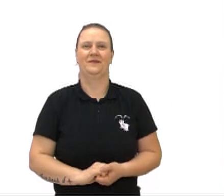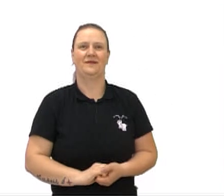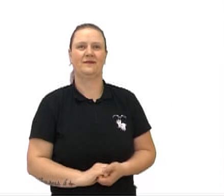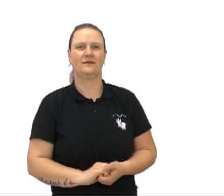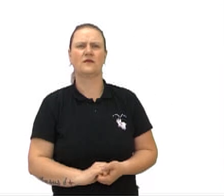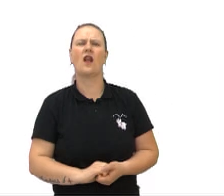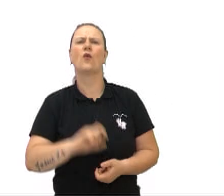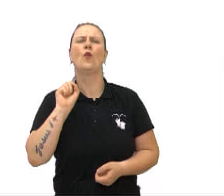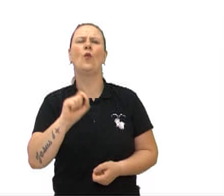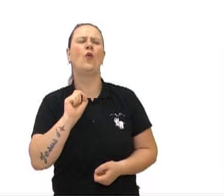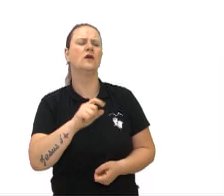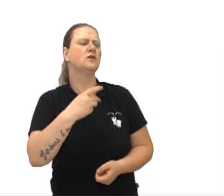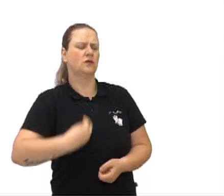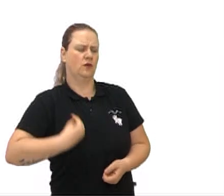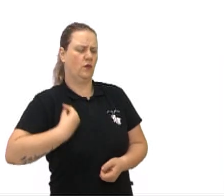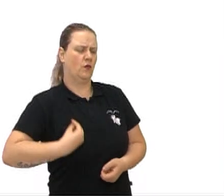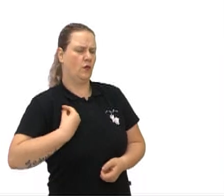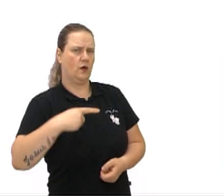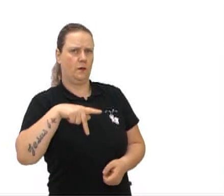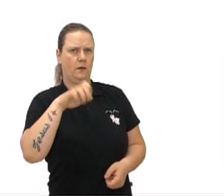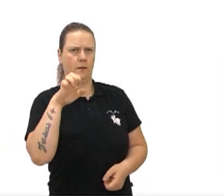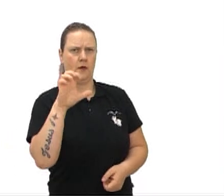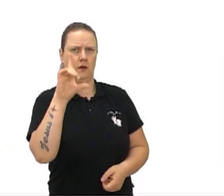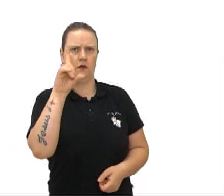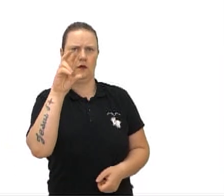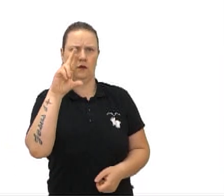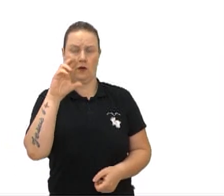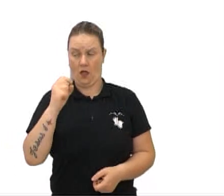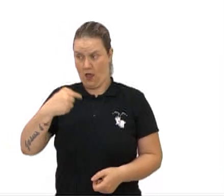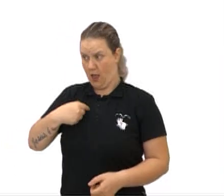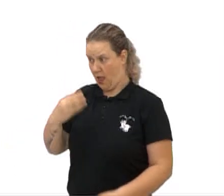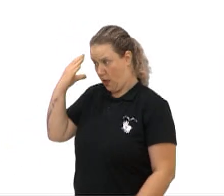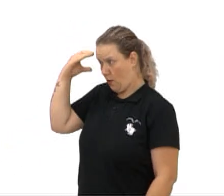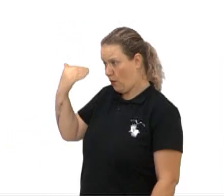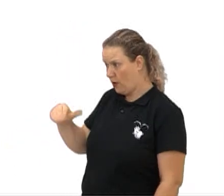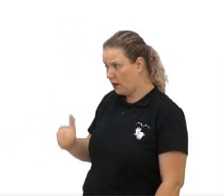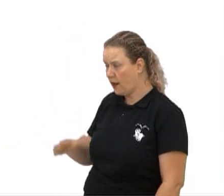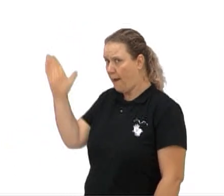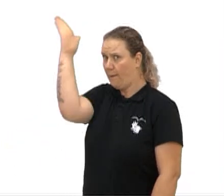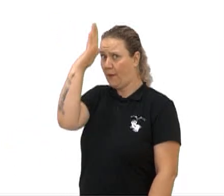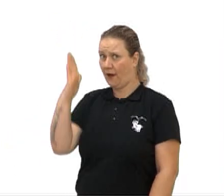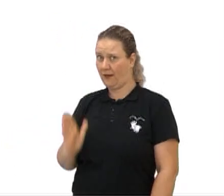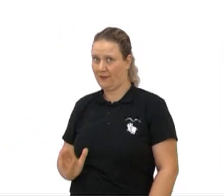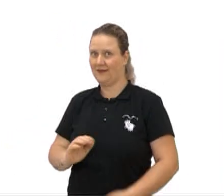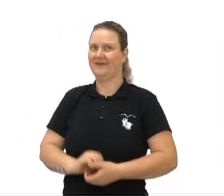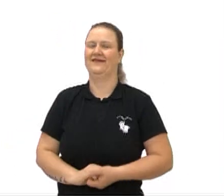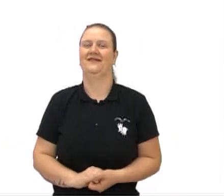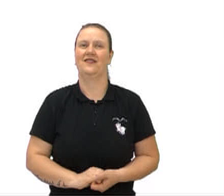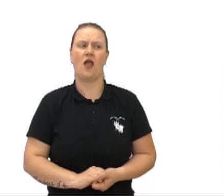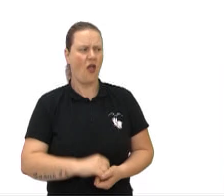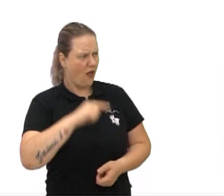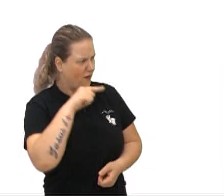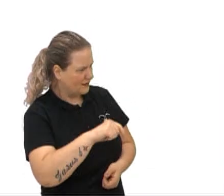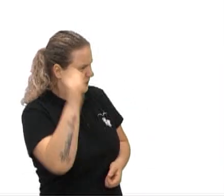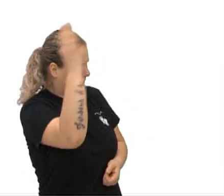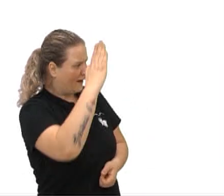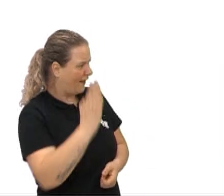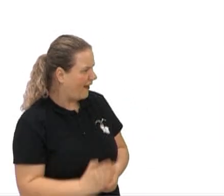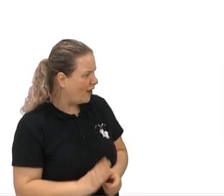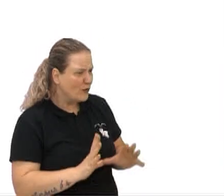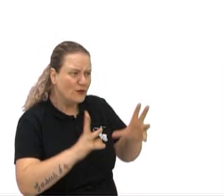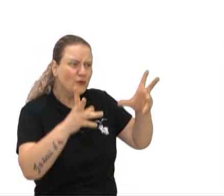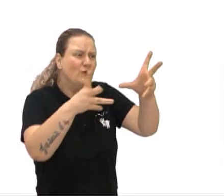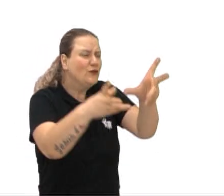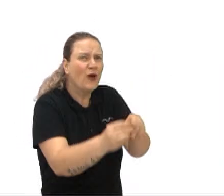onde você é, Pedro? Olha, sou de Curitiba, Brasil. Então, eres tu el brasileño que todos